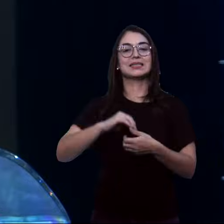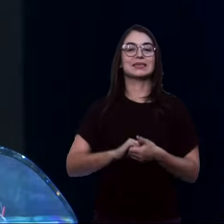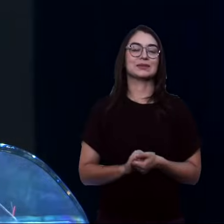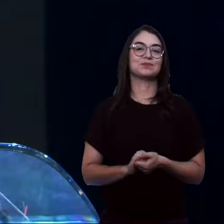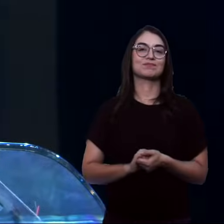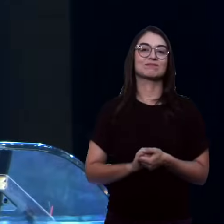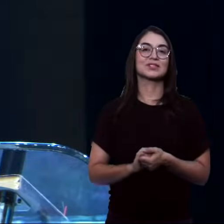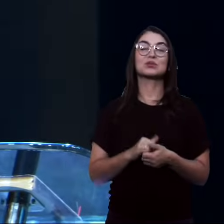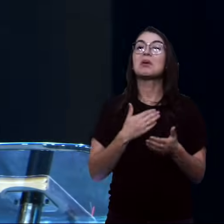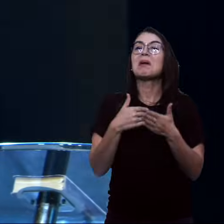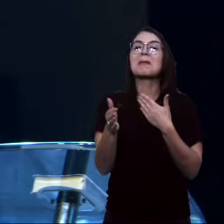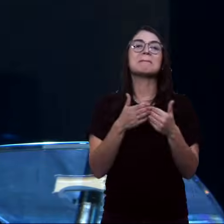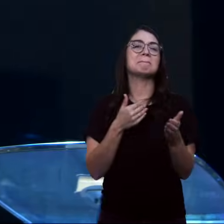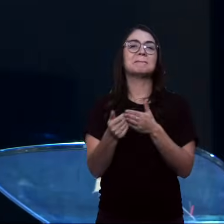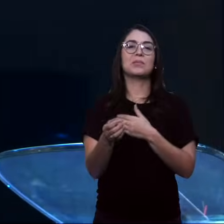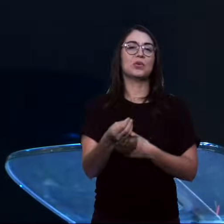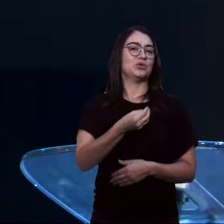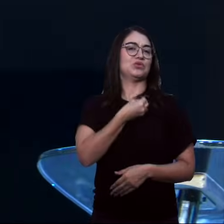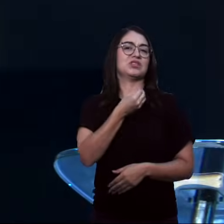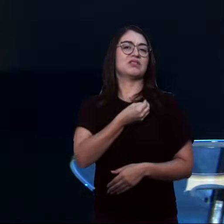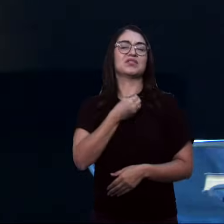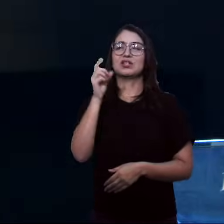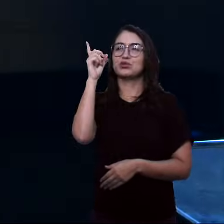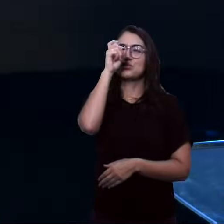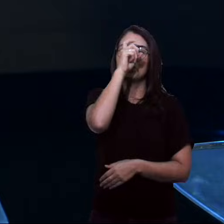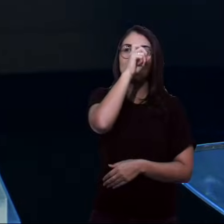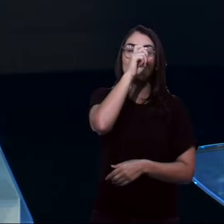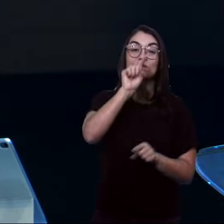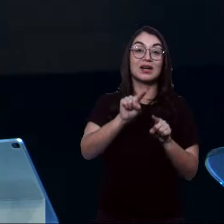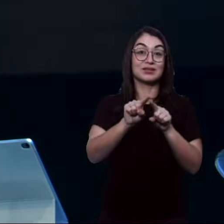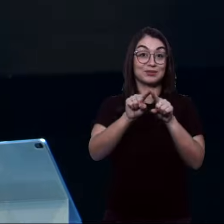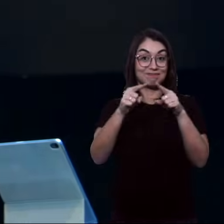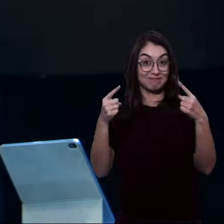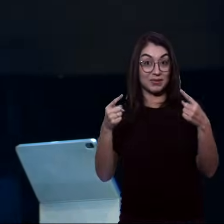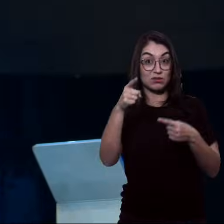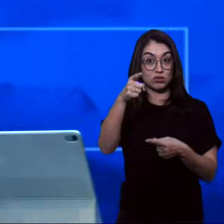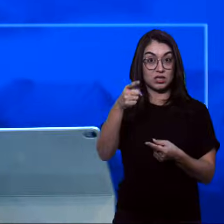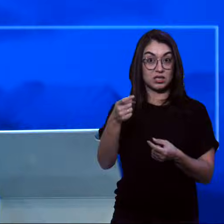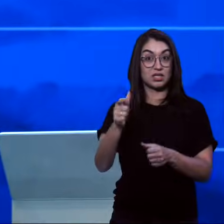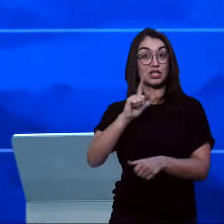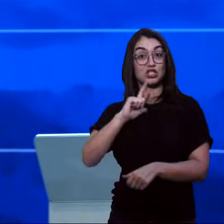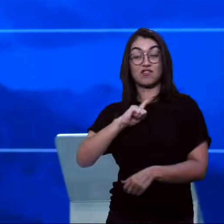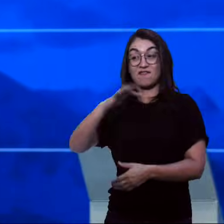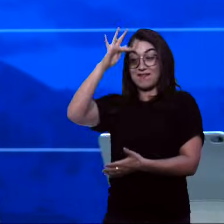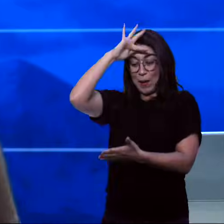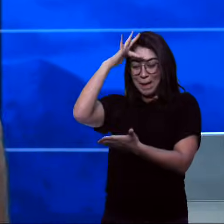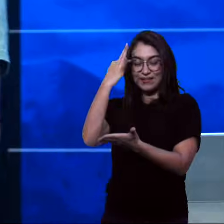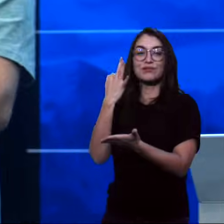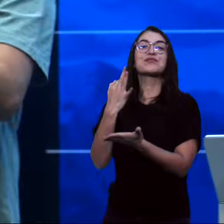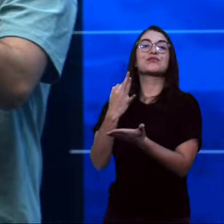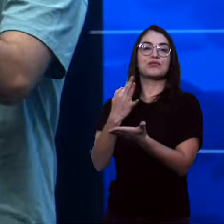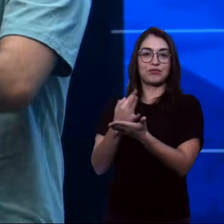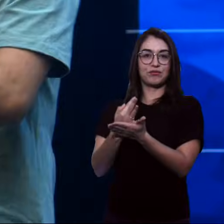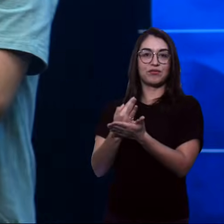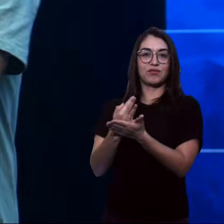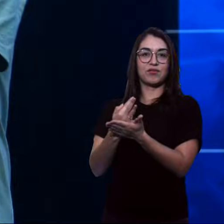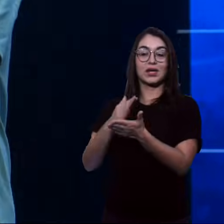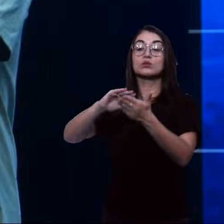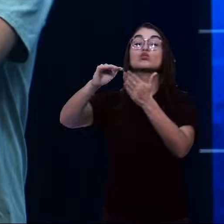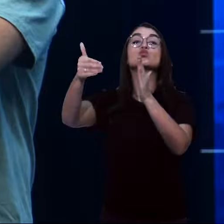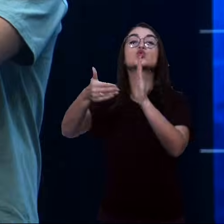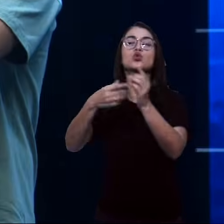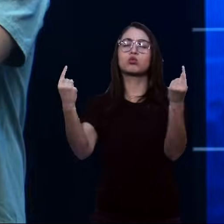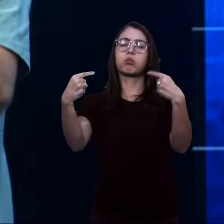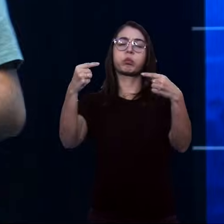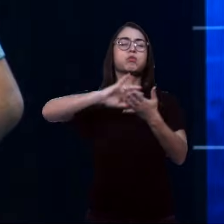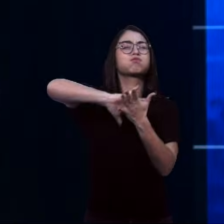está passando, se você fazer as coisas pelo meu Espírito, tiver a fé do tamanho de um grão de mostarda, as montanhas que estão diante